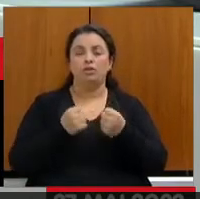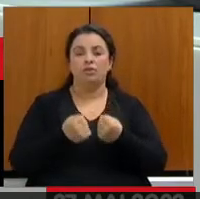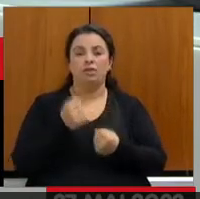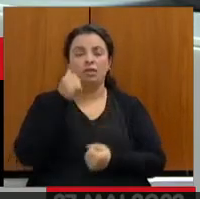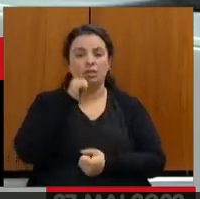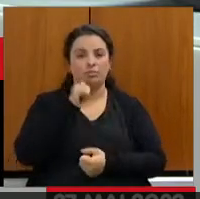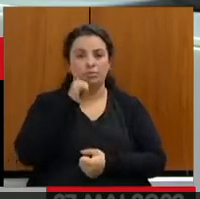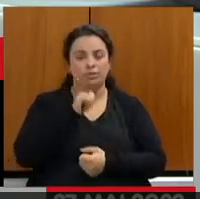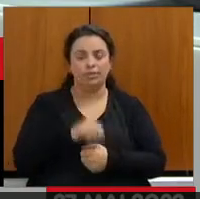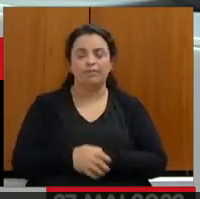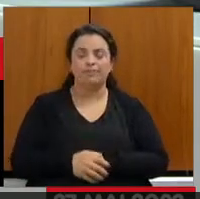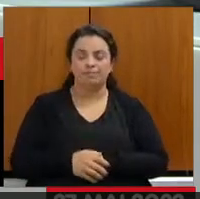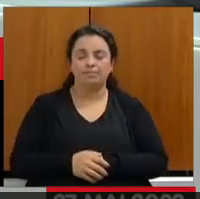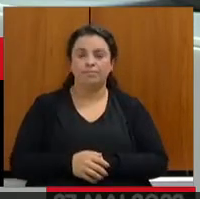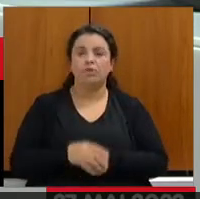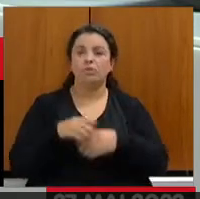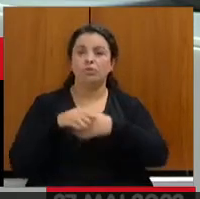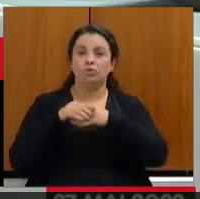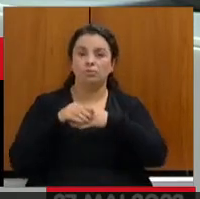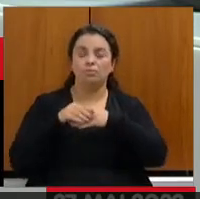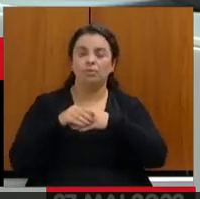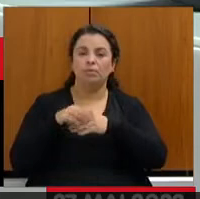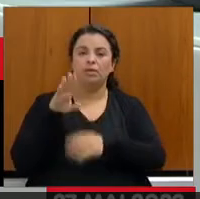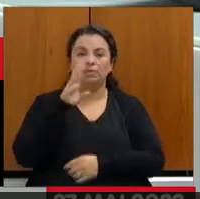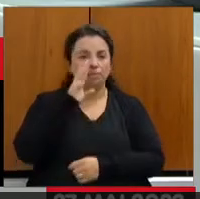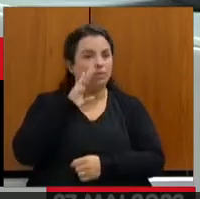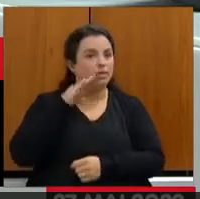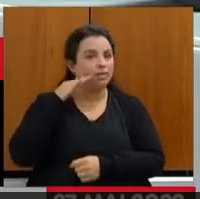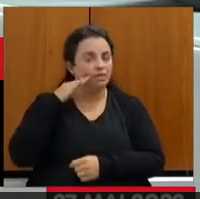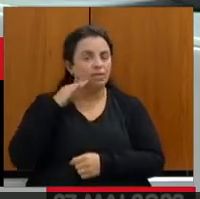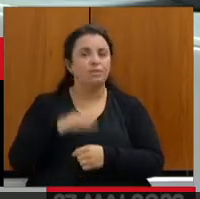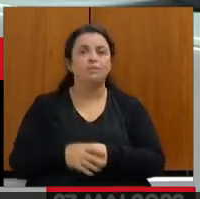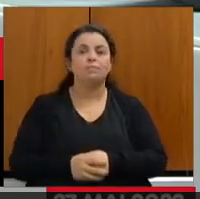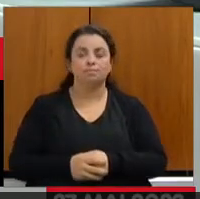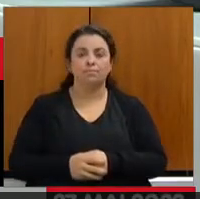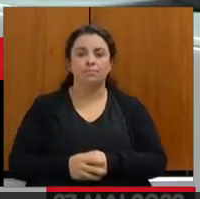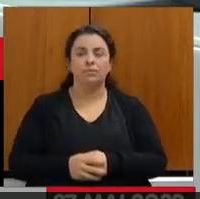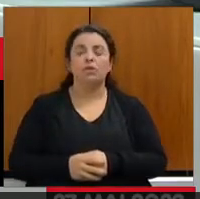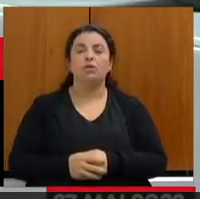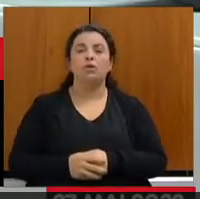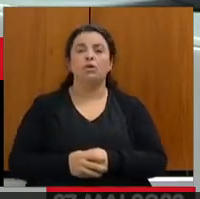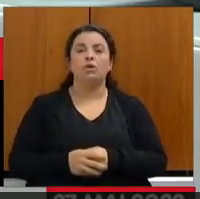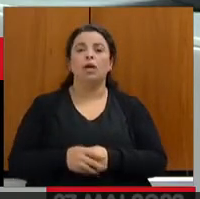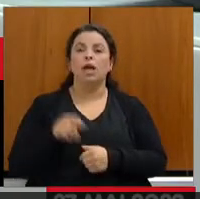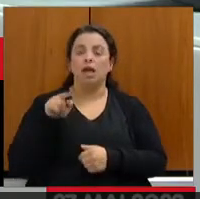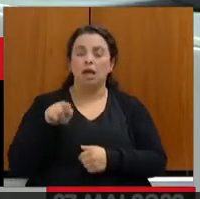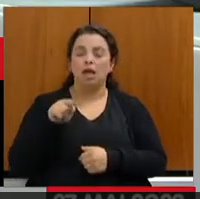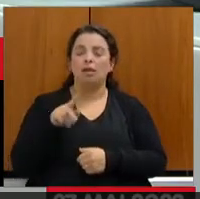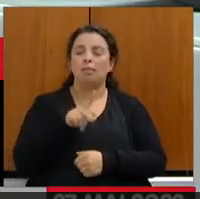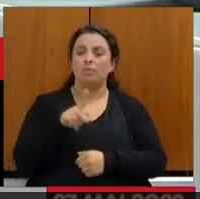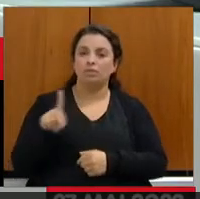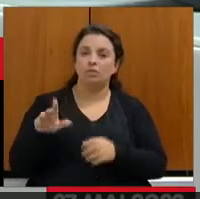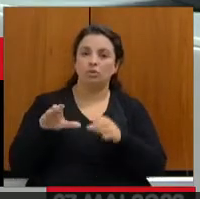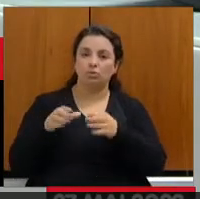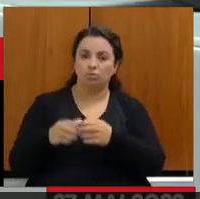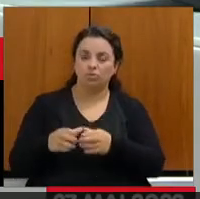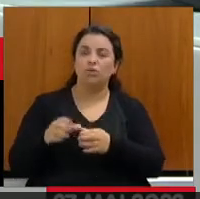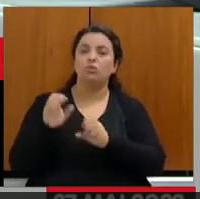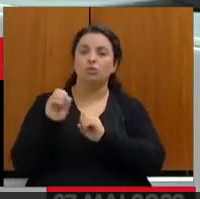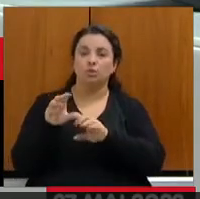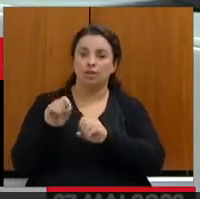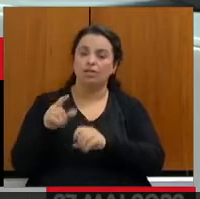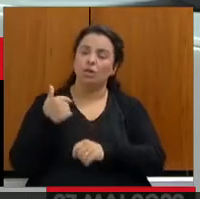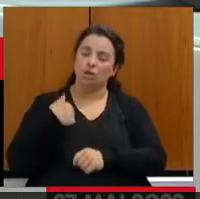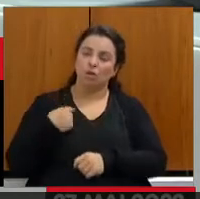meus comprimentos também a deputada Beatriz Cerqueira presidente da Comissão de educação a qual eu faço parte da